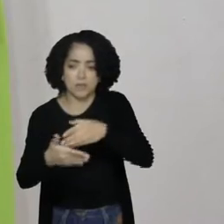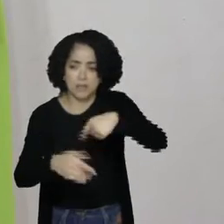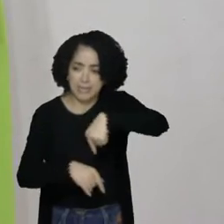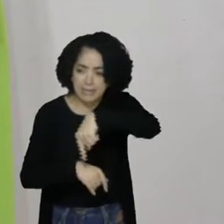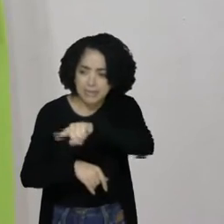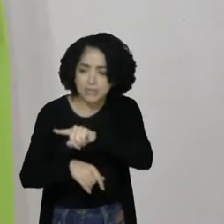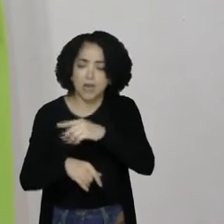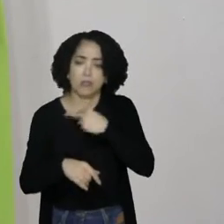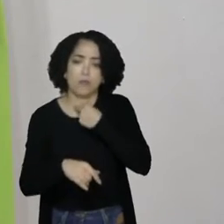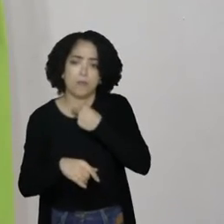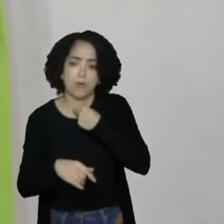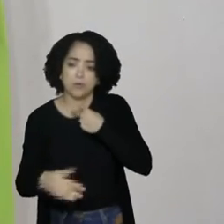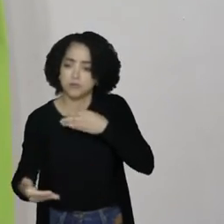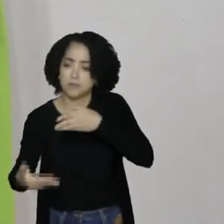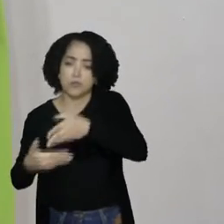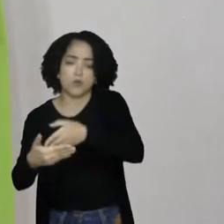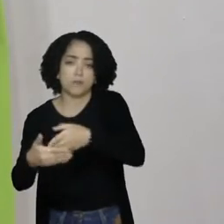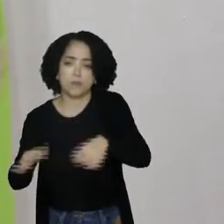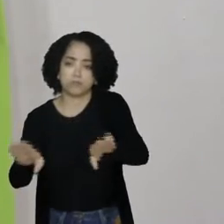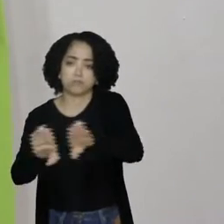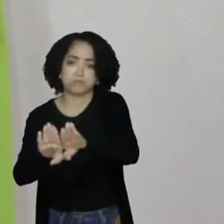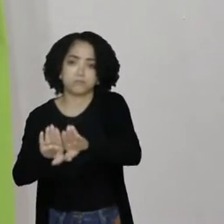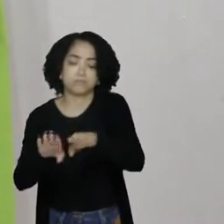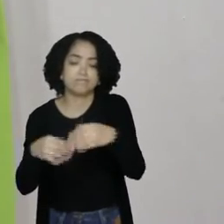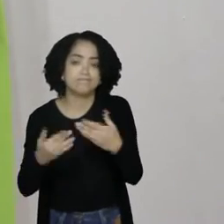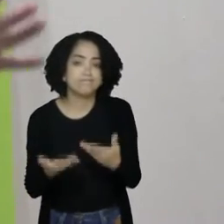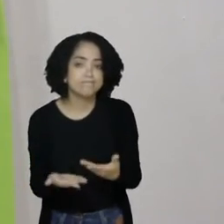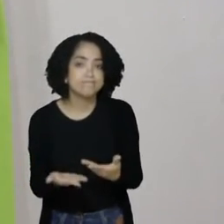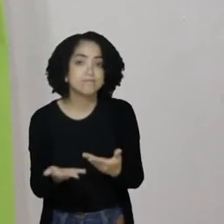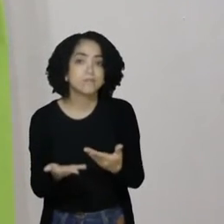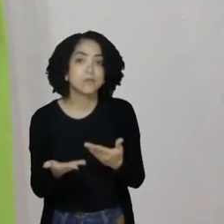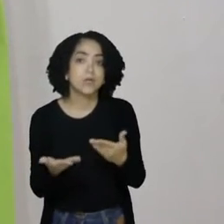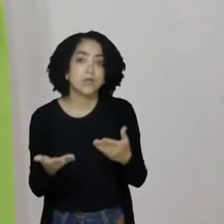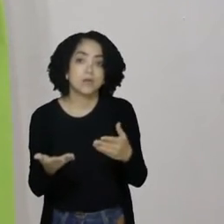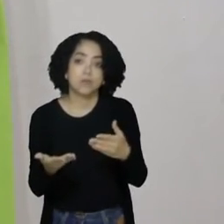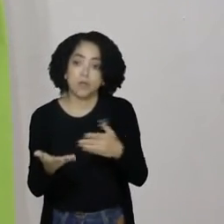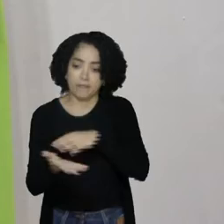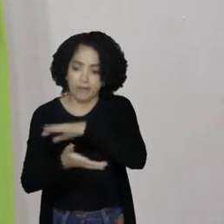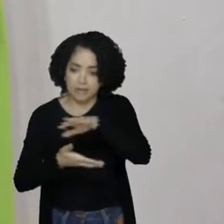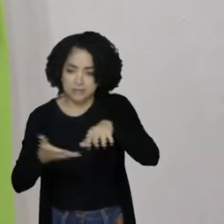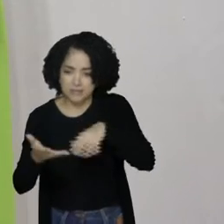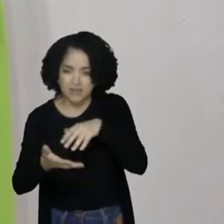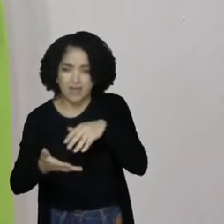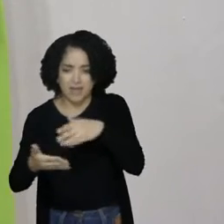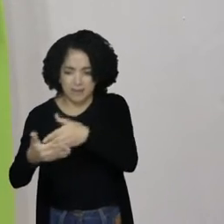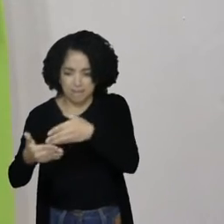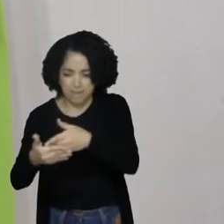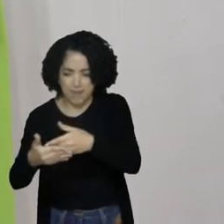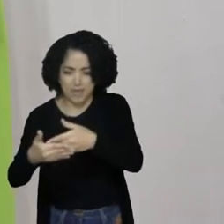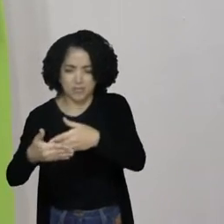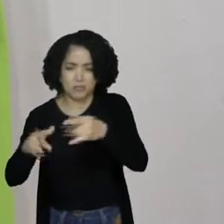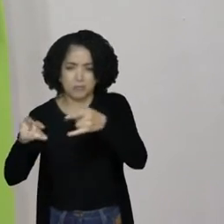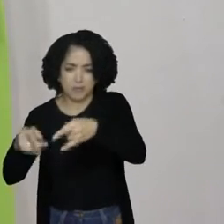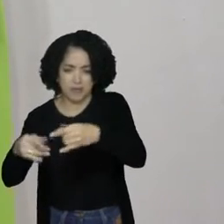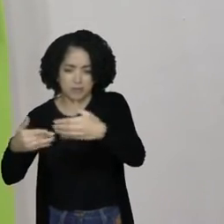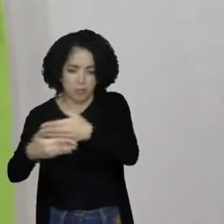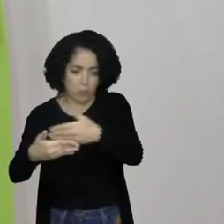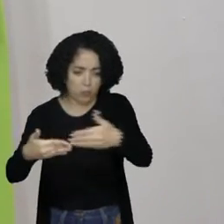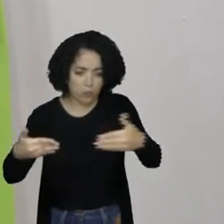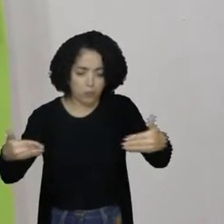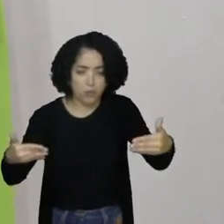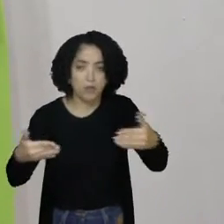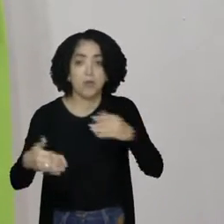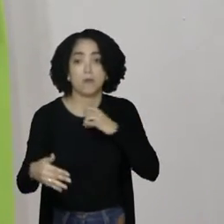deixam fazer ela de funcionar, porque eles vão lá fazer as barricadas, e com medo de